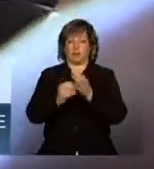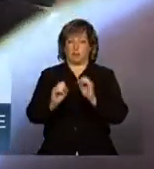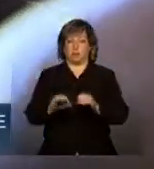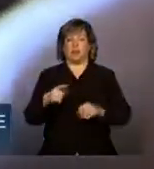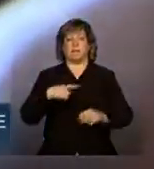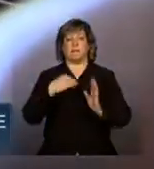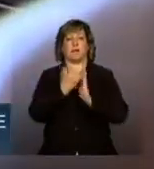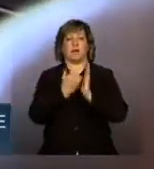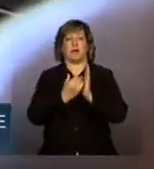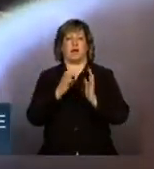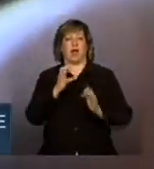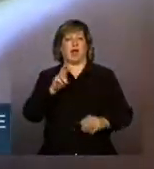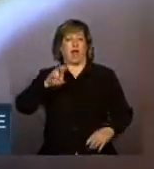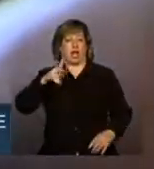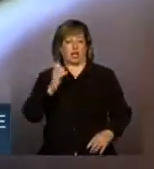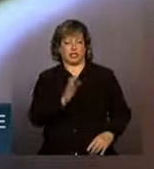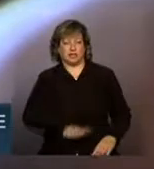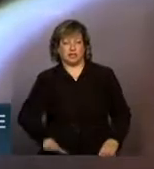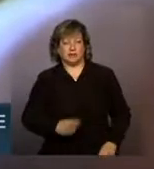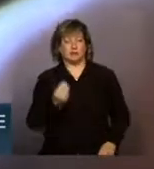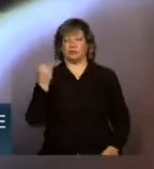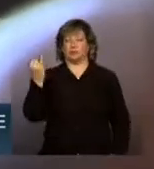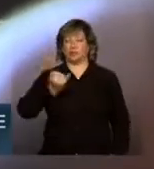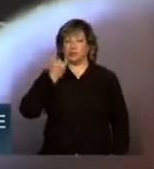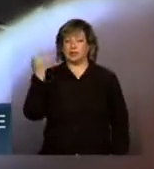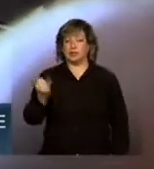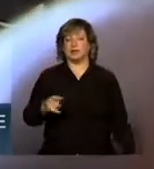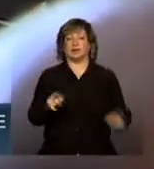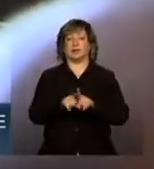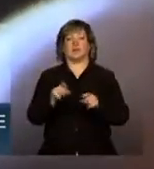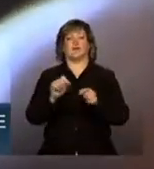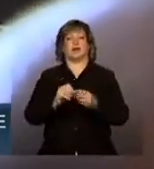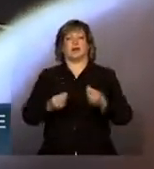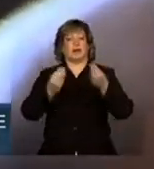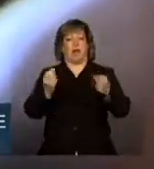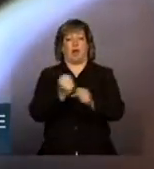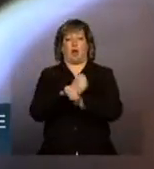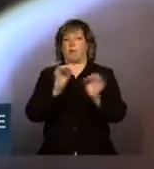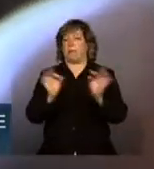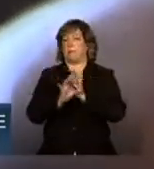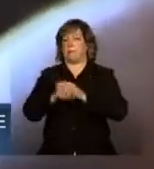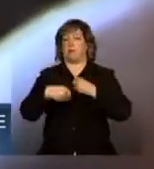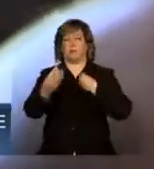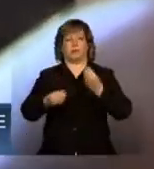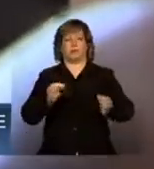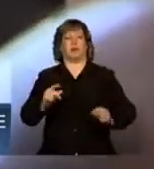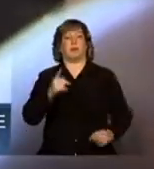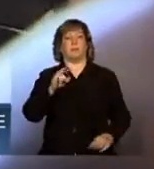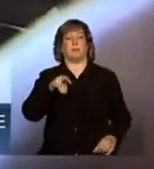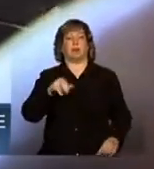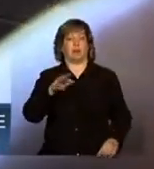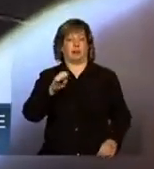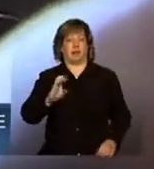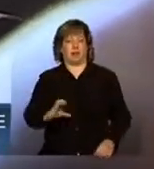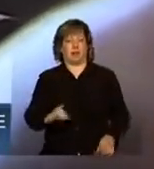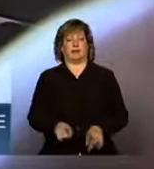de creches, que é importantíssimo e que estamos também fazendo as entregas. O Pronatec, que é o programa